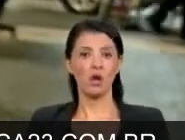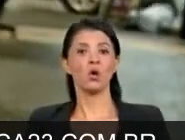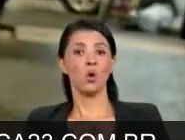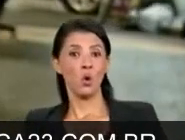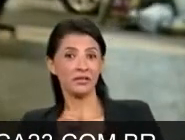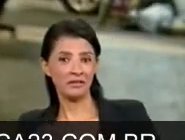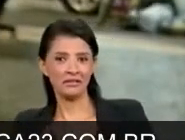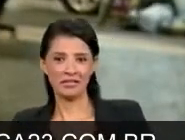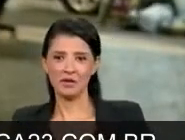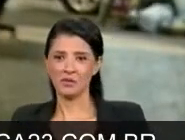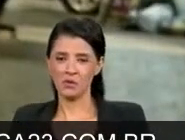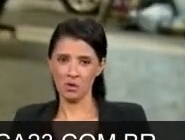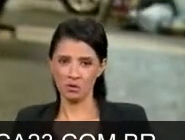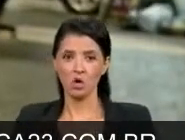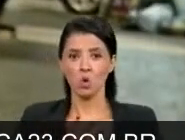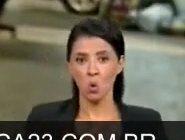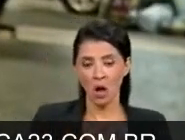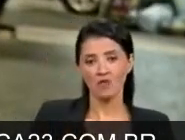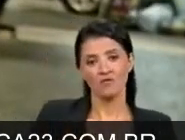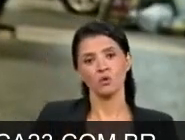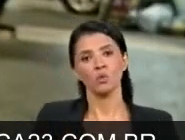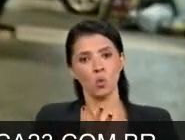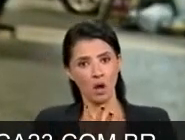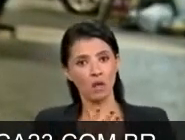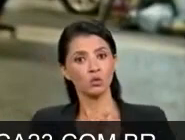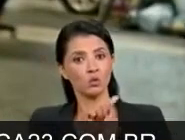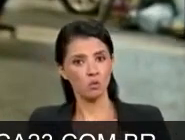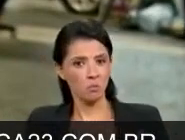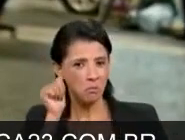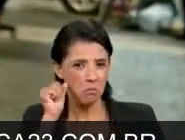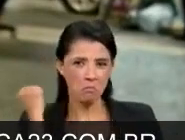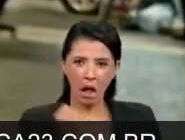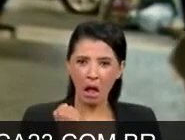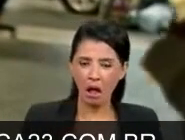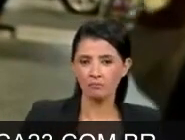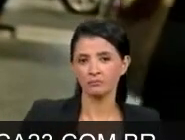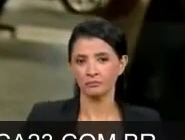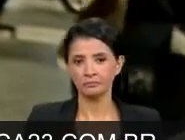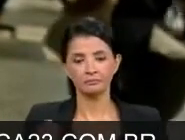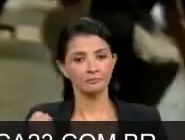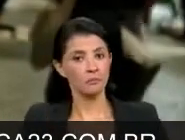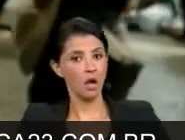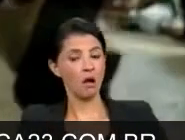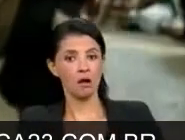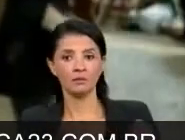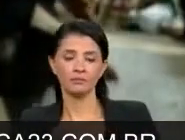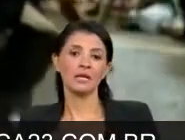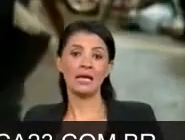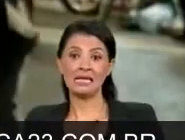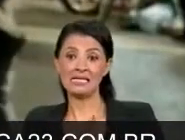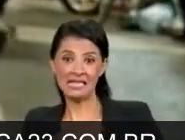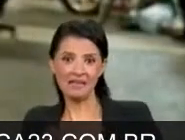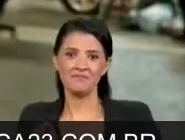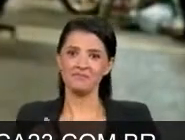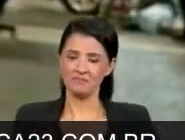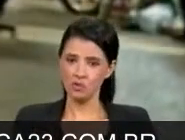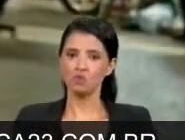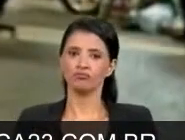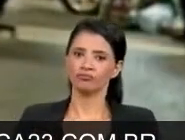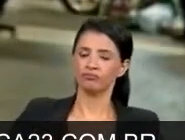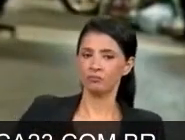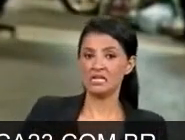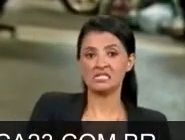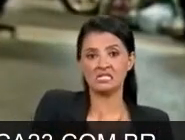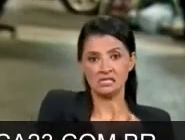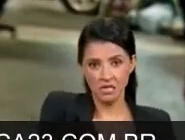cá. De 4,4 mulheres mortas por 100 mil, o número pulou para 6